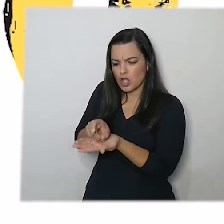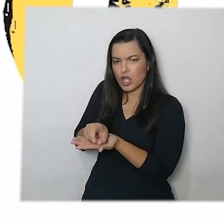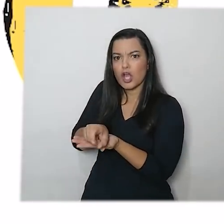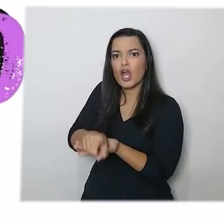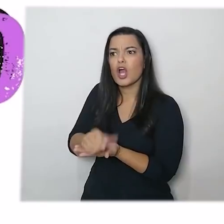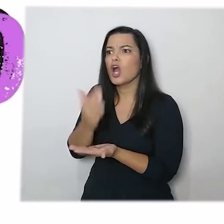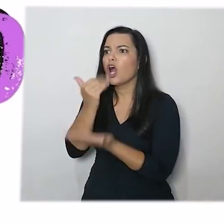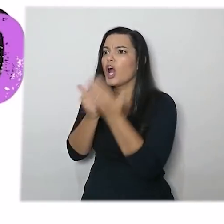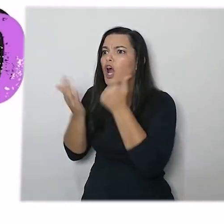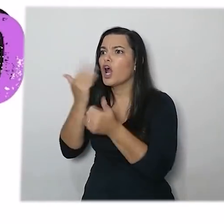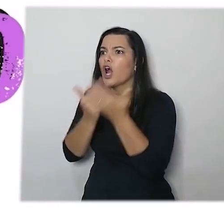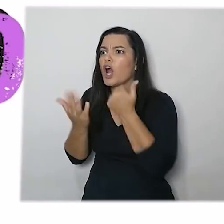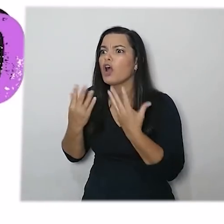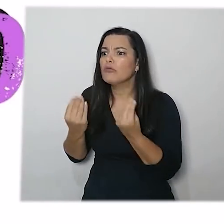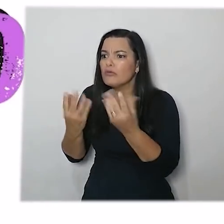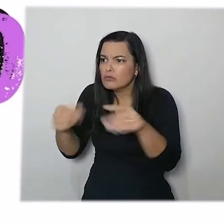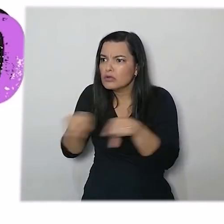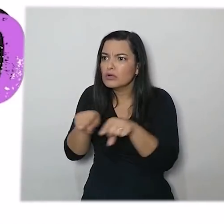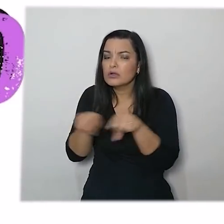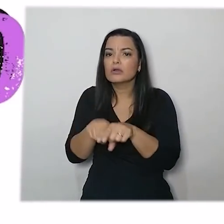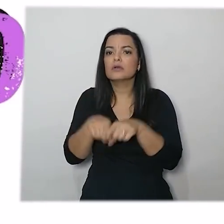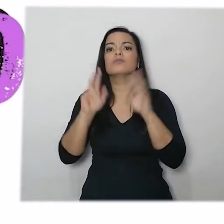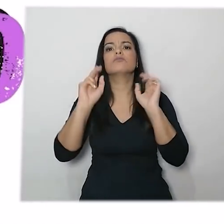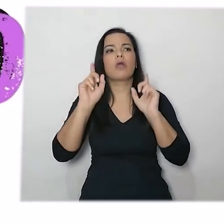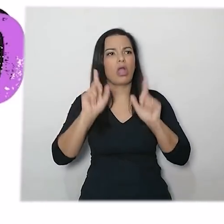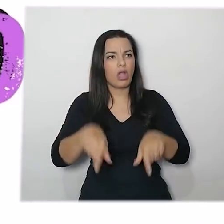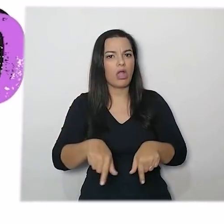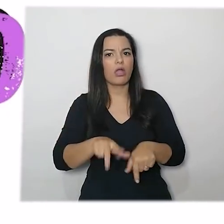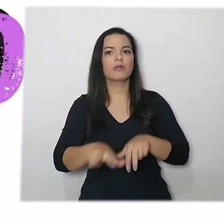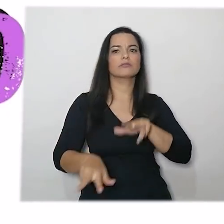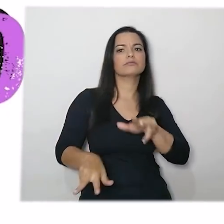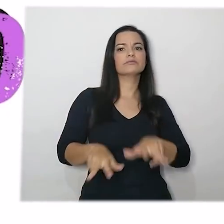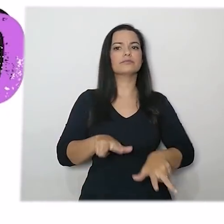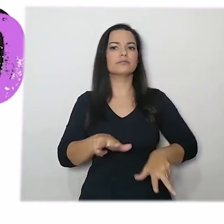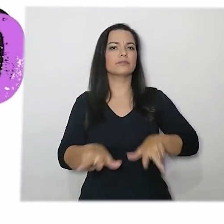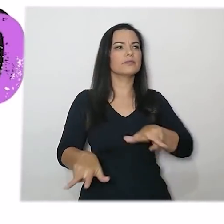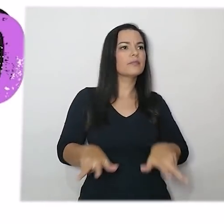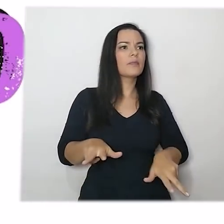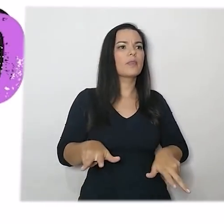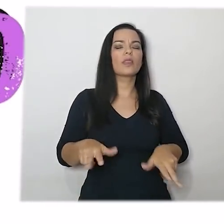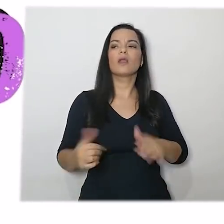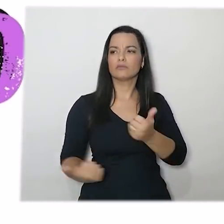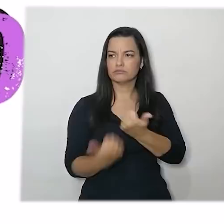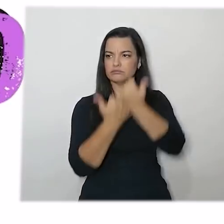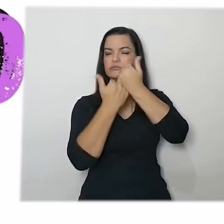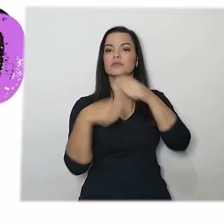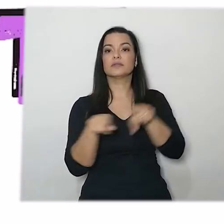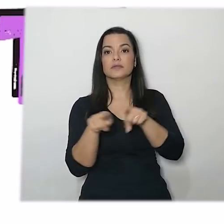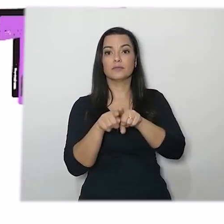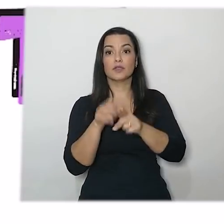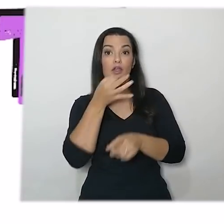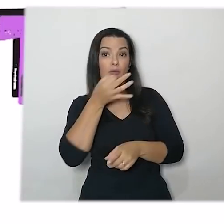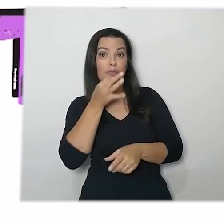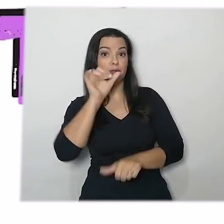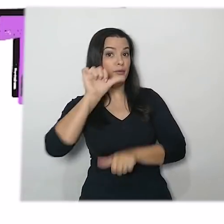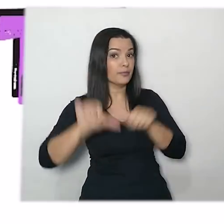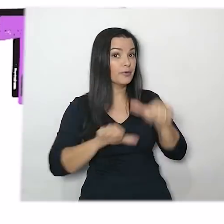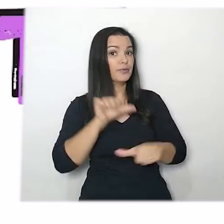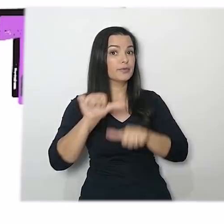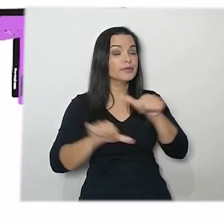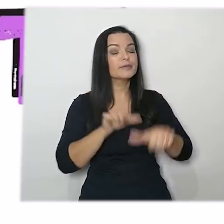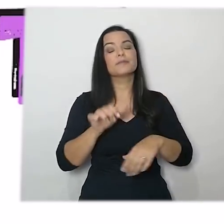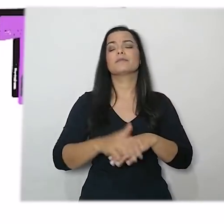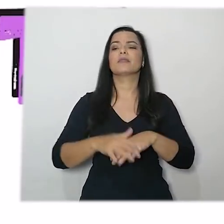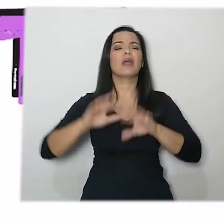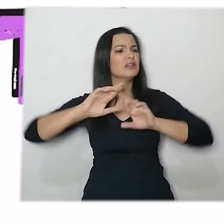É isso mesmo, apoiou o camaleão, que vivia mudando de opinião. É